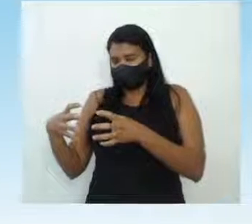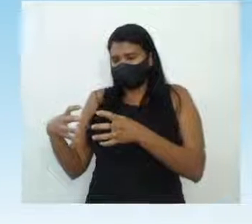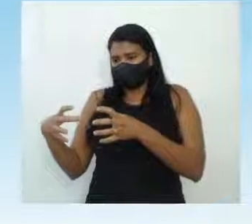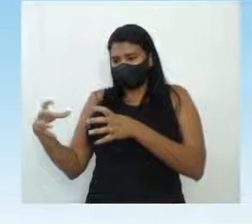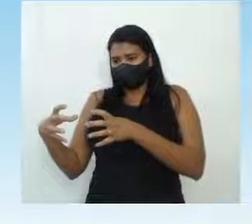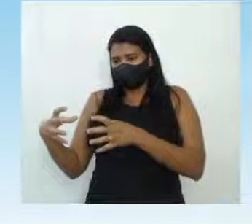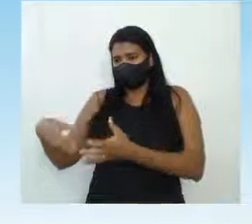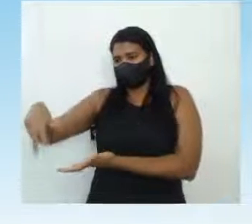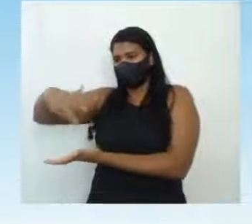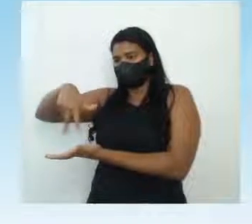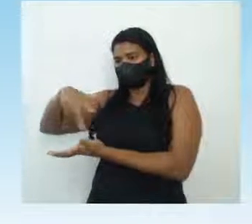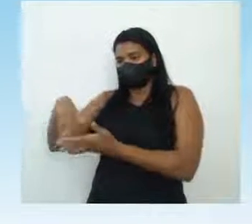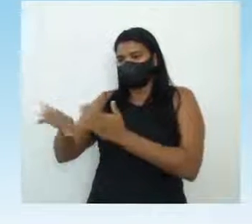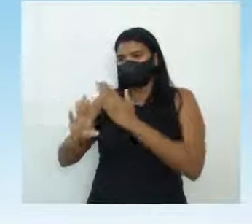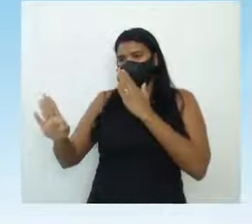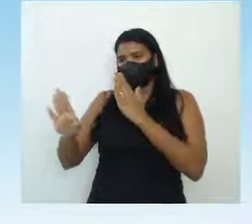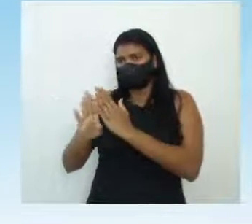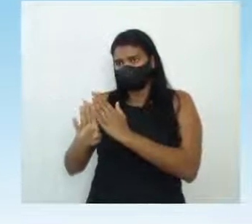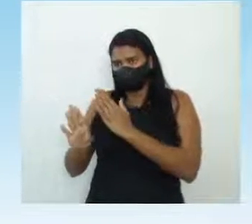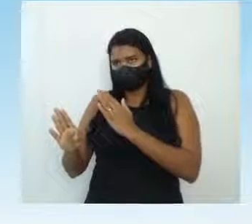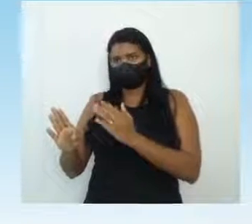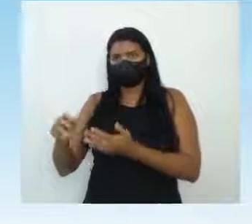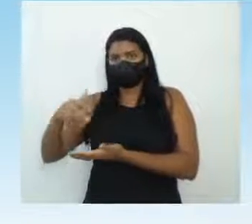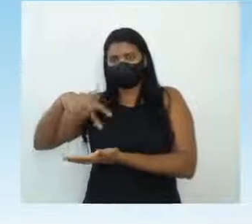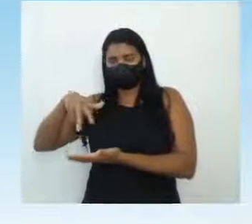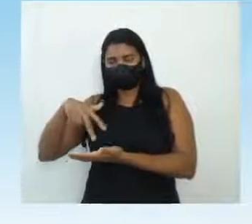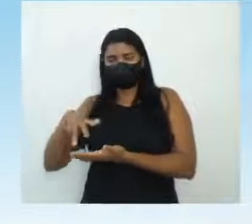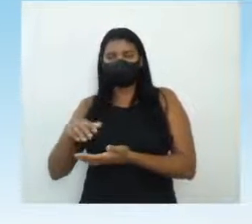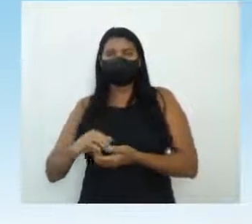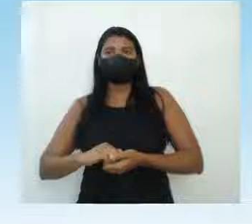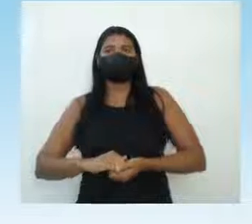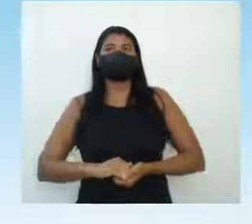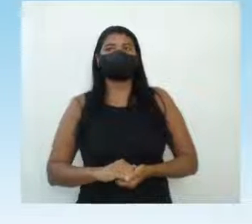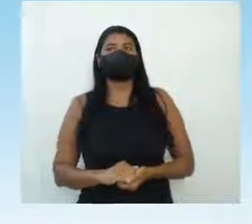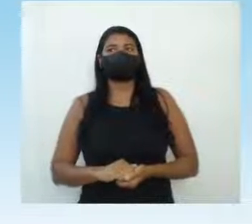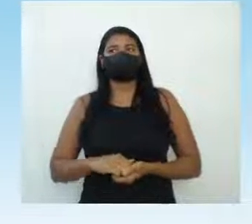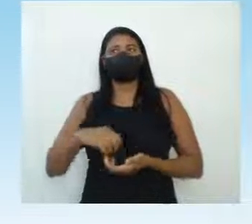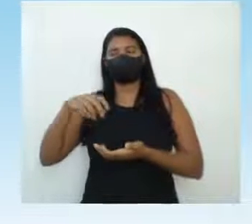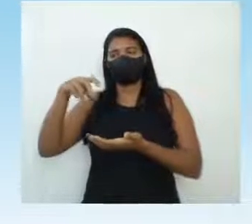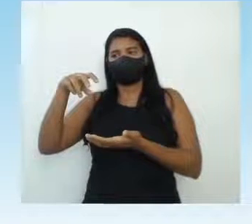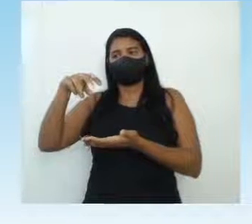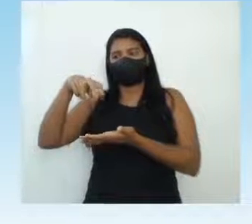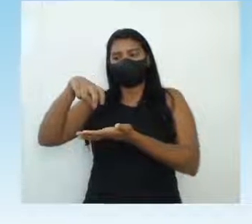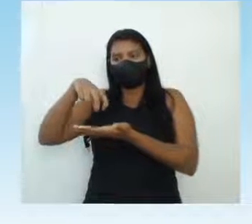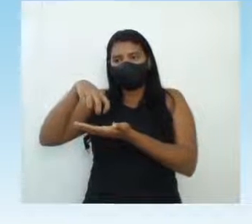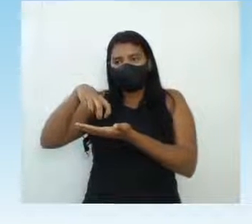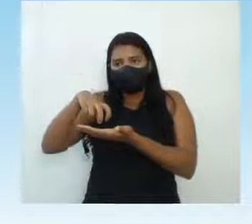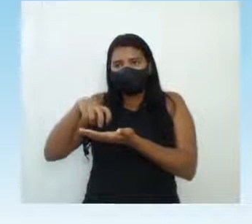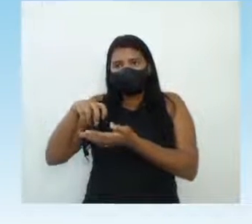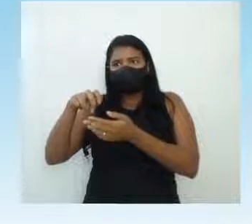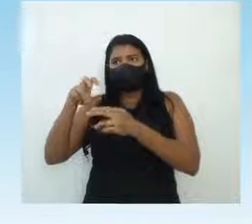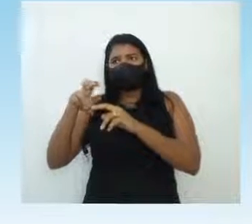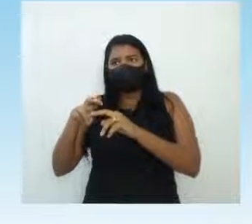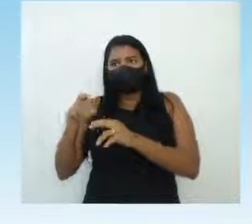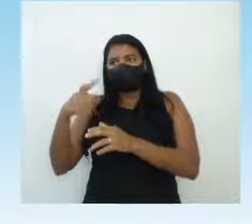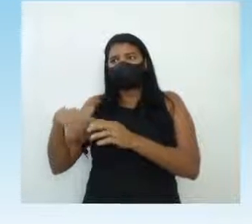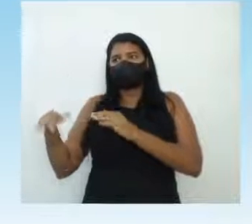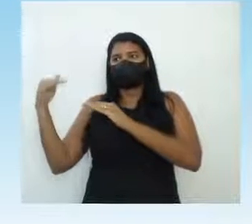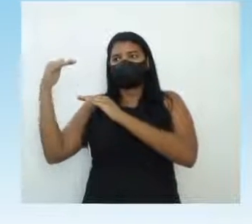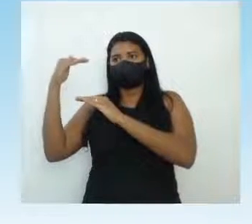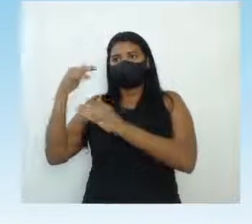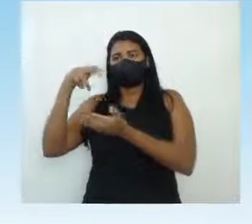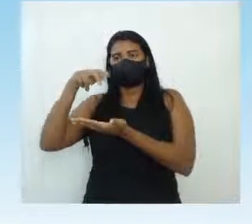está aí. Uma está agachada e as outras estão por cima dela.